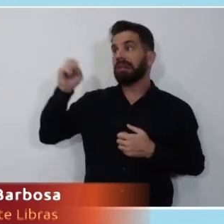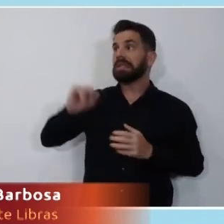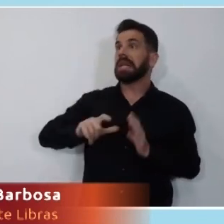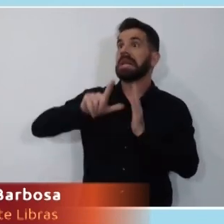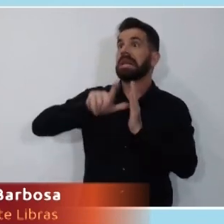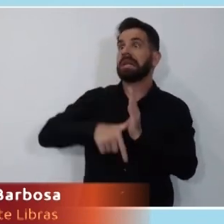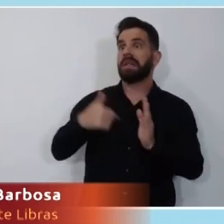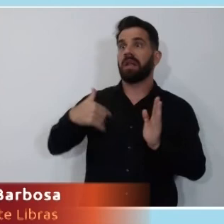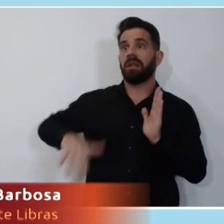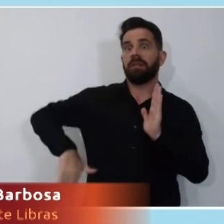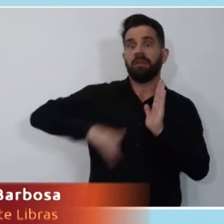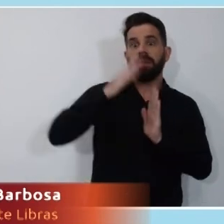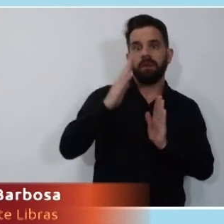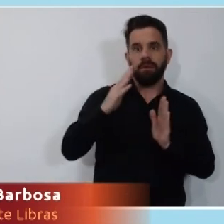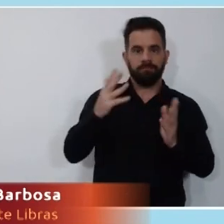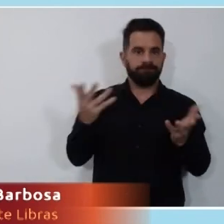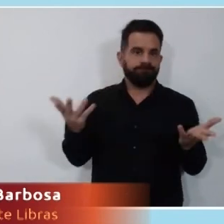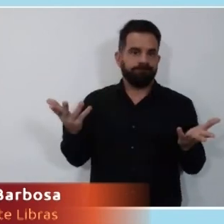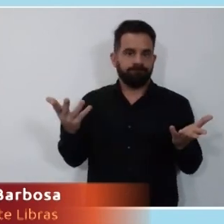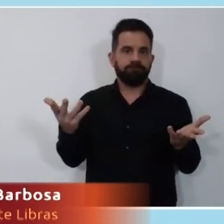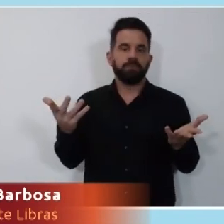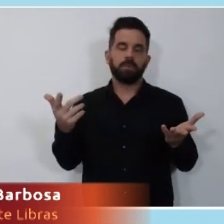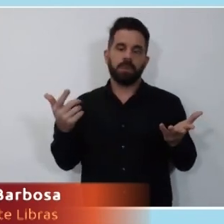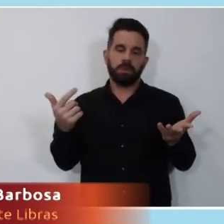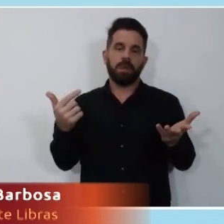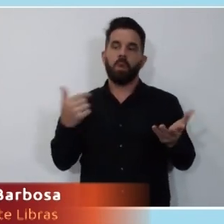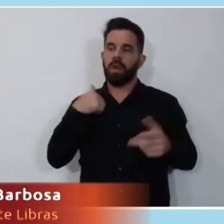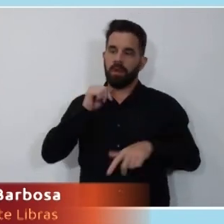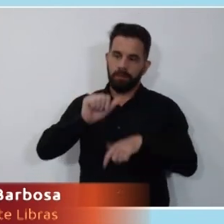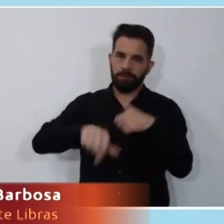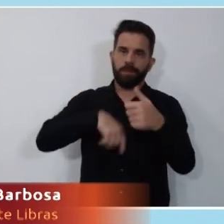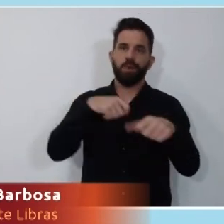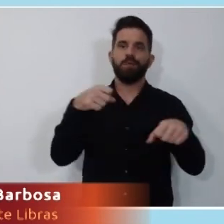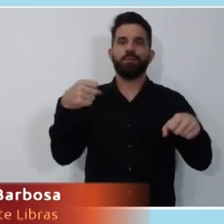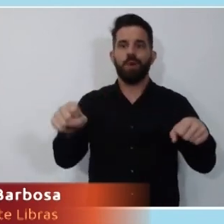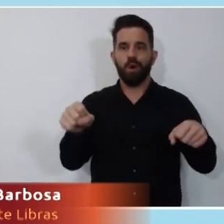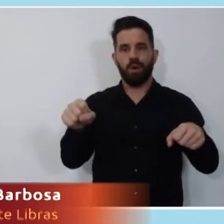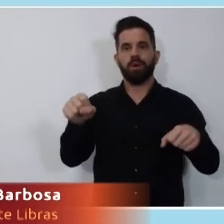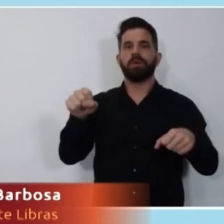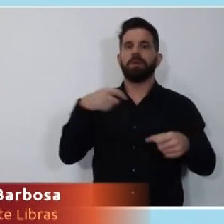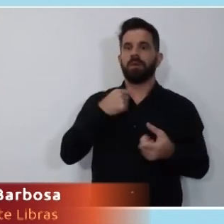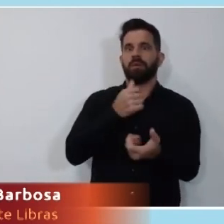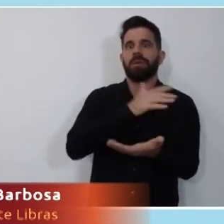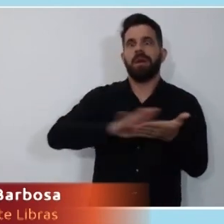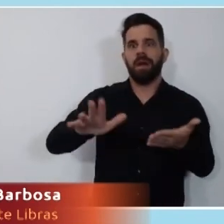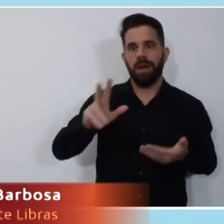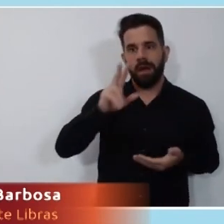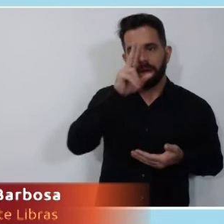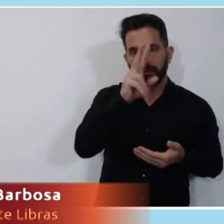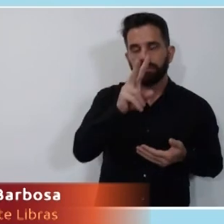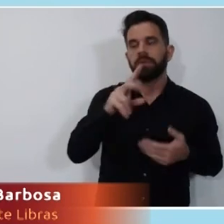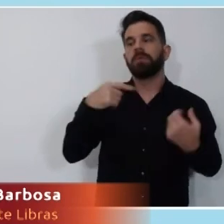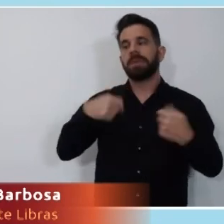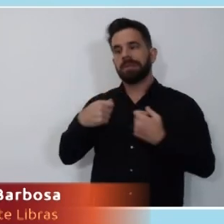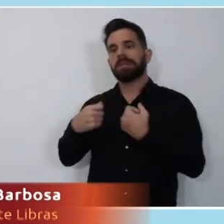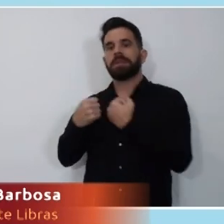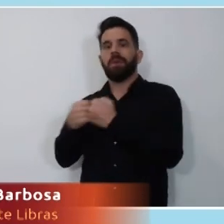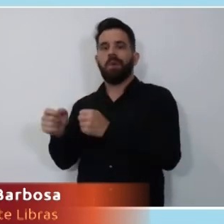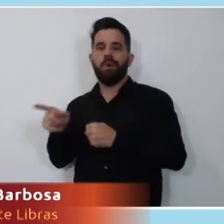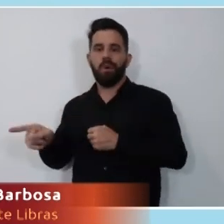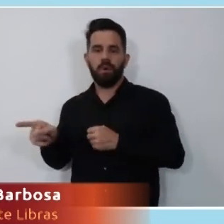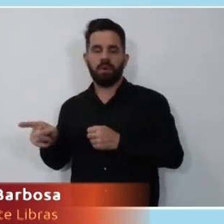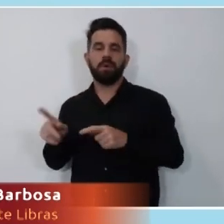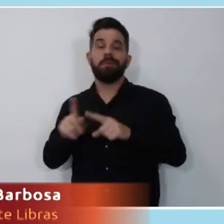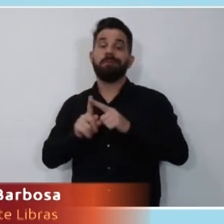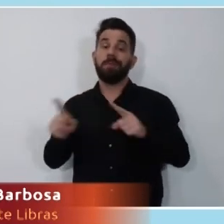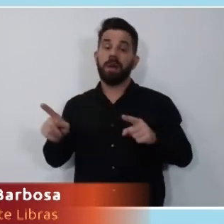estou demitido. Eu fui obrigado a passar para moto. Agora eu estou gastando muito, eu quero voltar para o ônibus. Então, eu preciso ter um ônibus com serviço